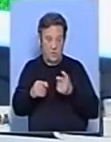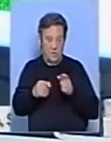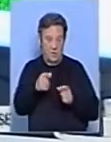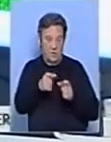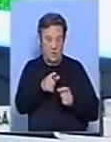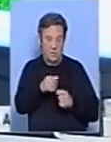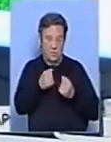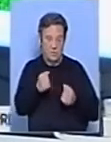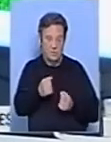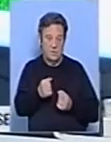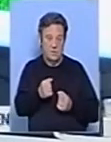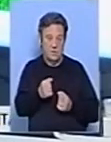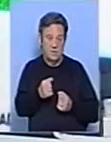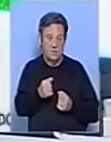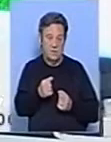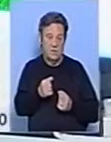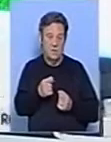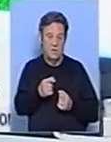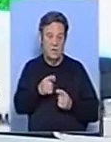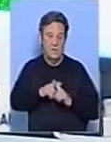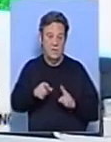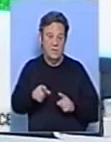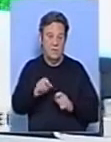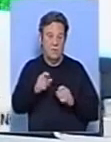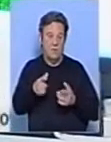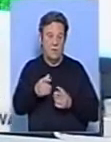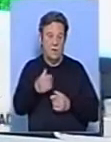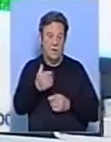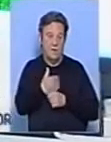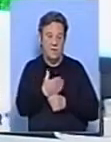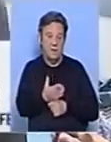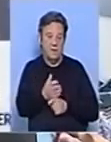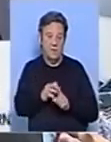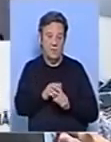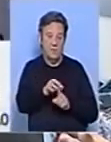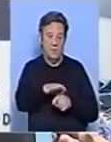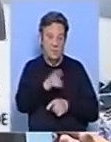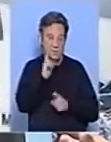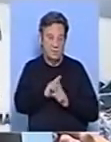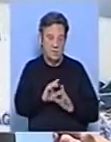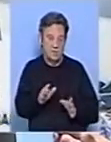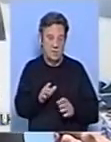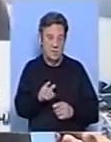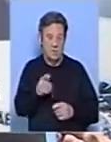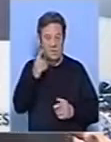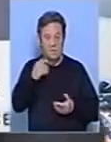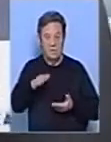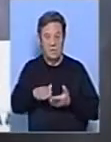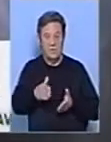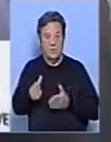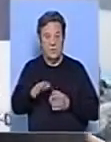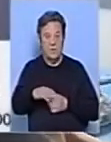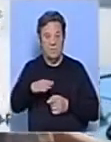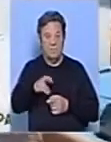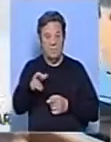não conseguem impedir ou atrasar a progressão da doença. A aposta passa pelo